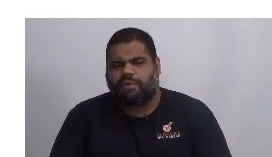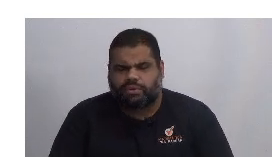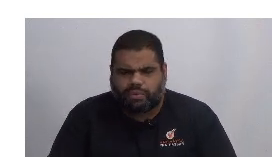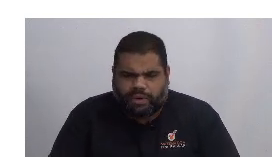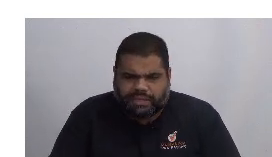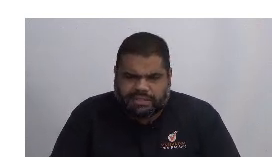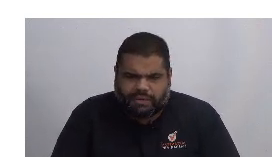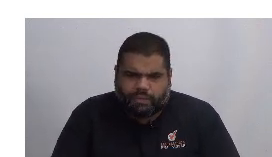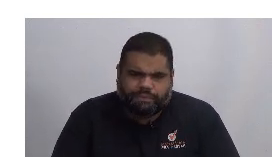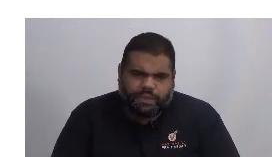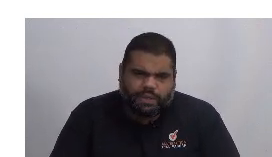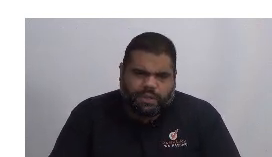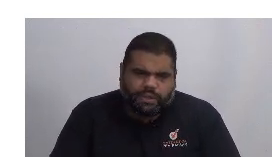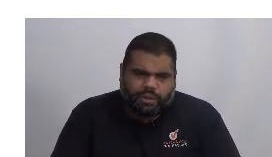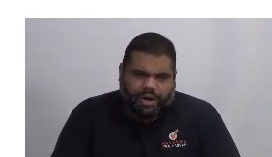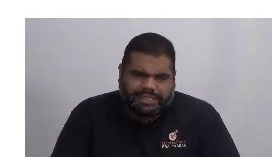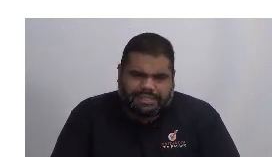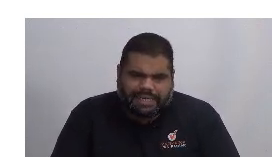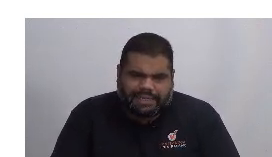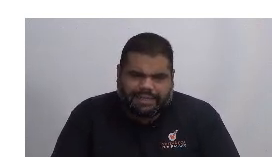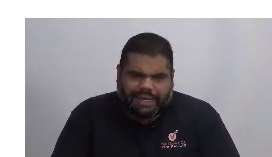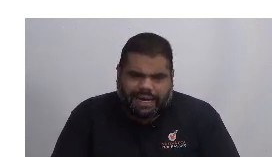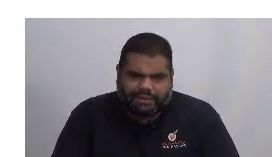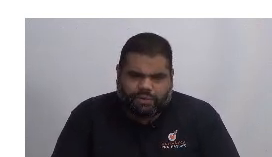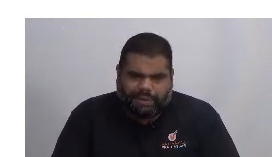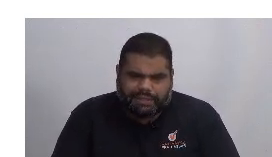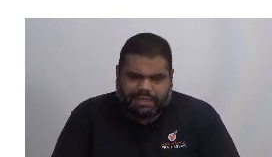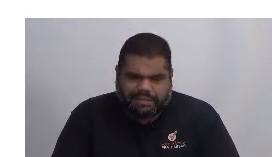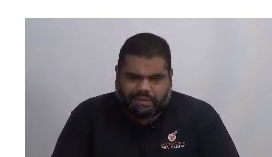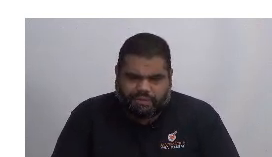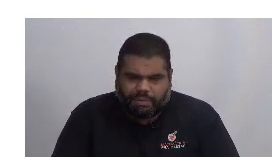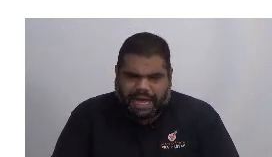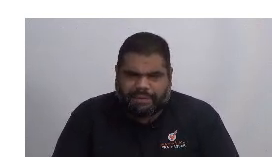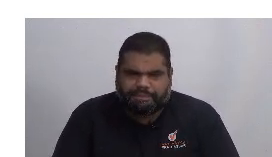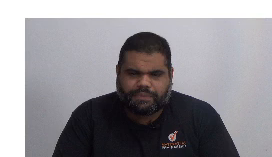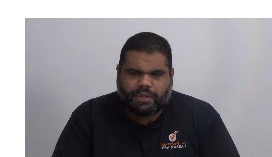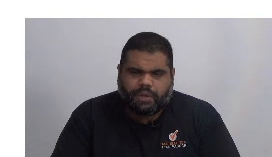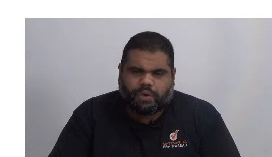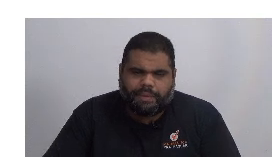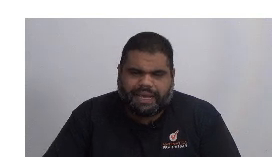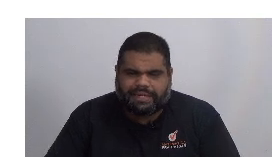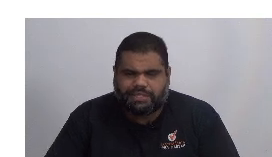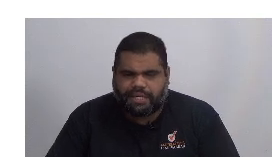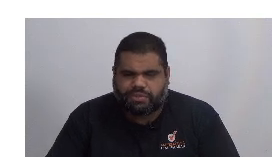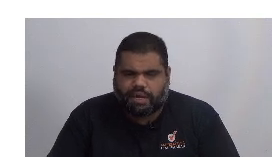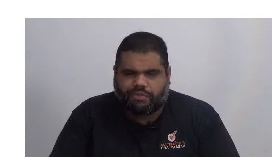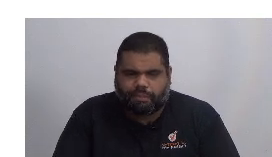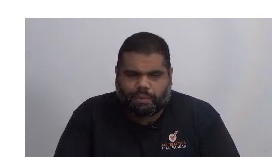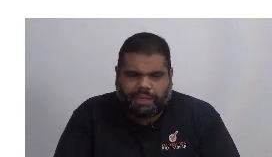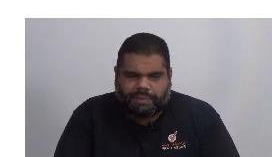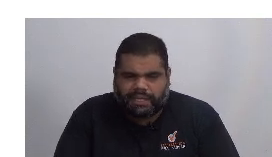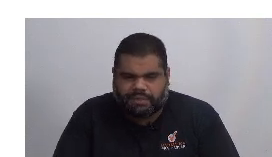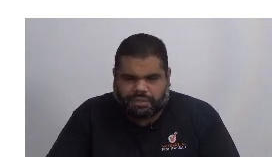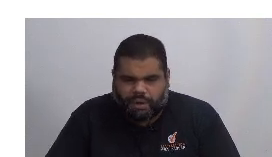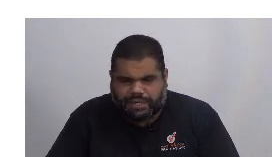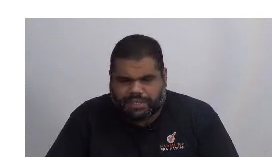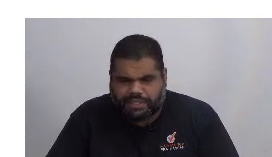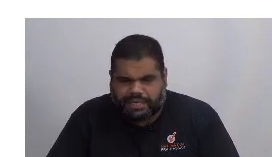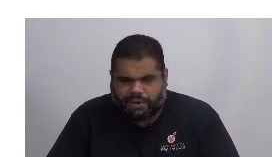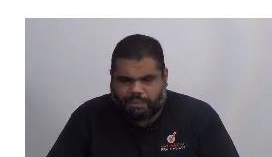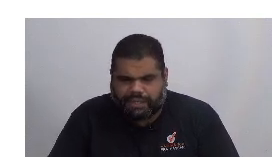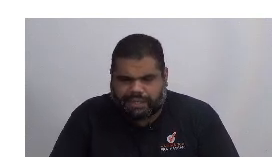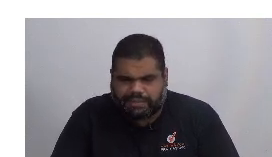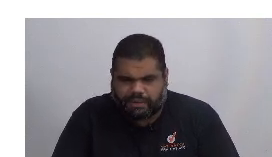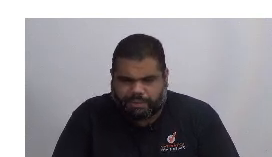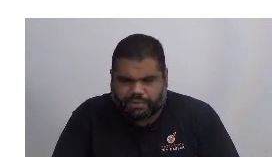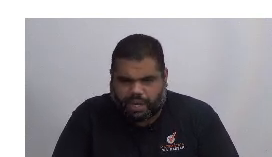direto ao ponto, correção, lógica de argumentação. Vamos lá. Como é que a gente resolve um probleminha de lógica